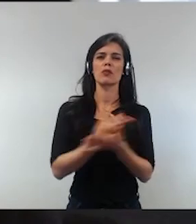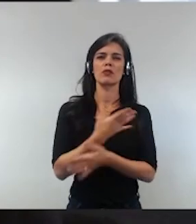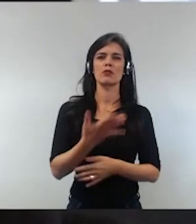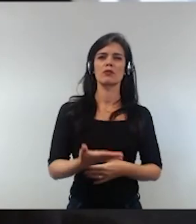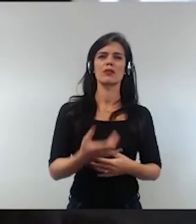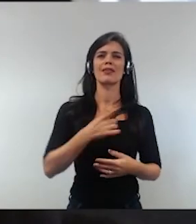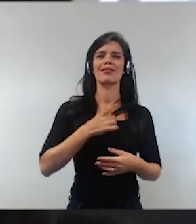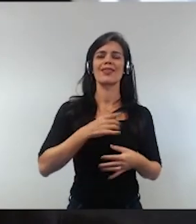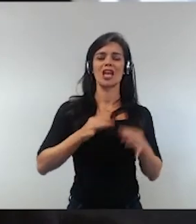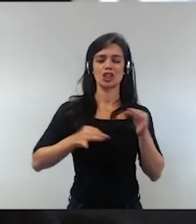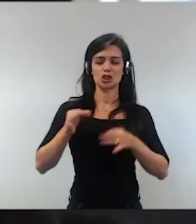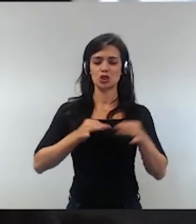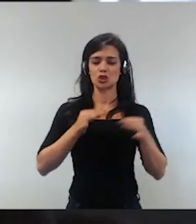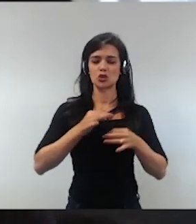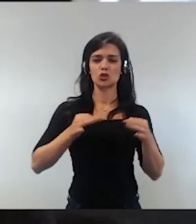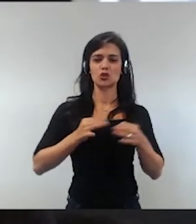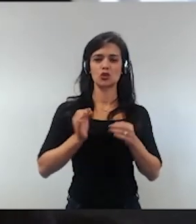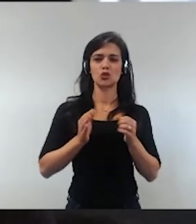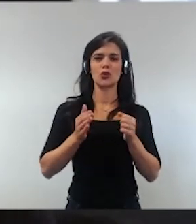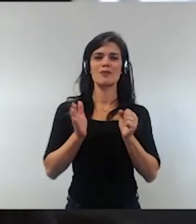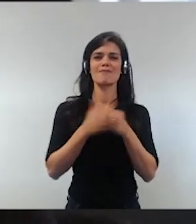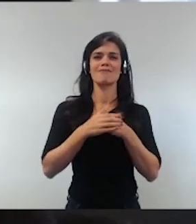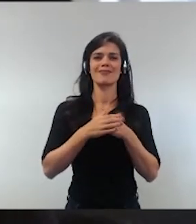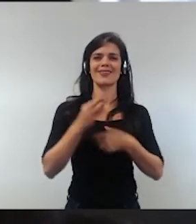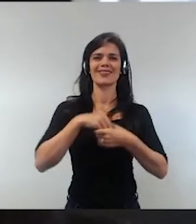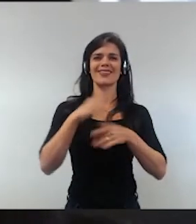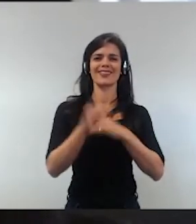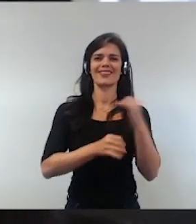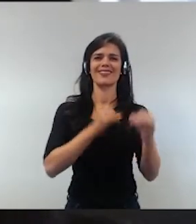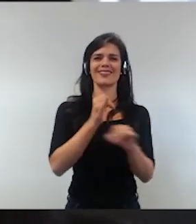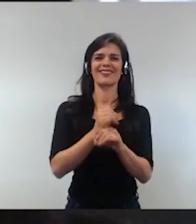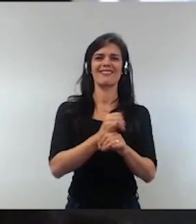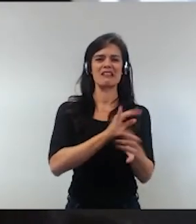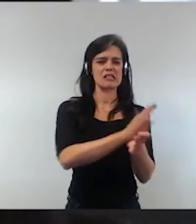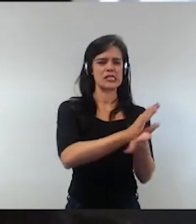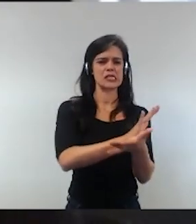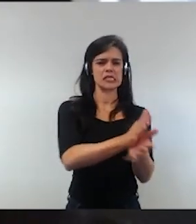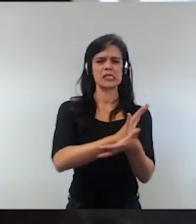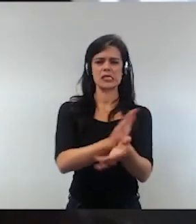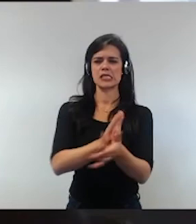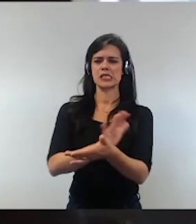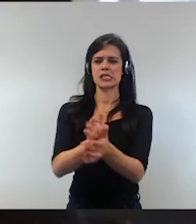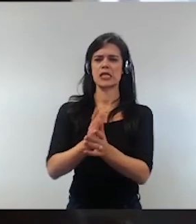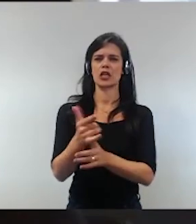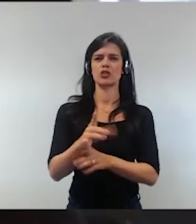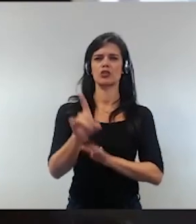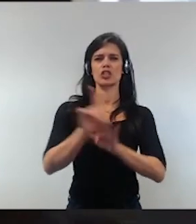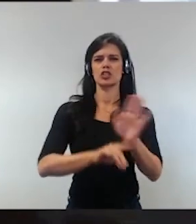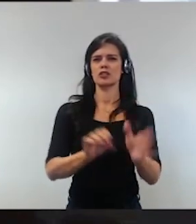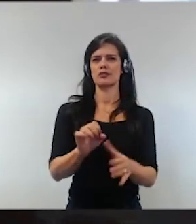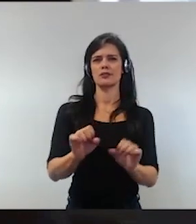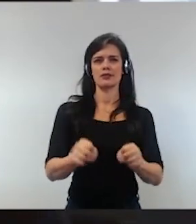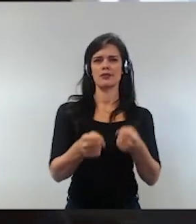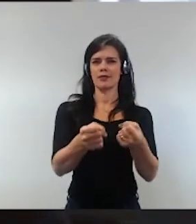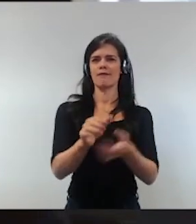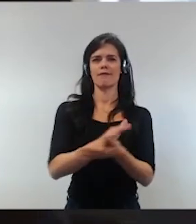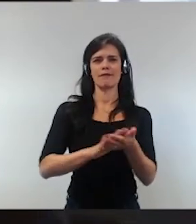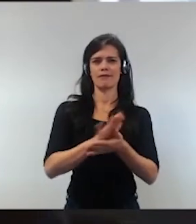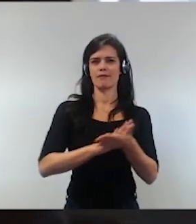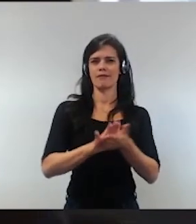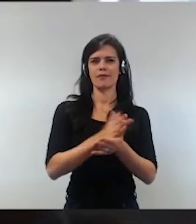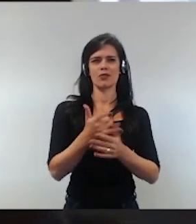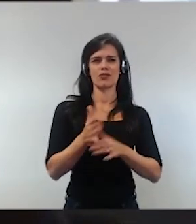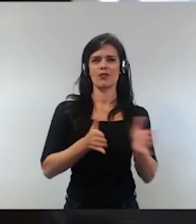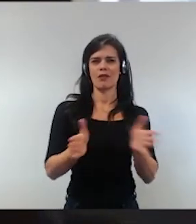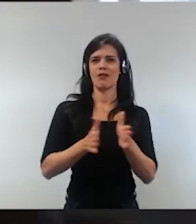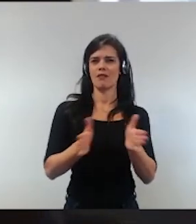há juízes anônimos pelas redes sociais massacrando outras pessoas que não têm nem direito de defesa e não têm nem acesso a